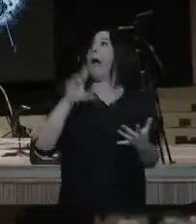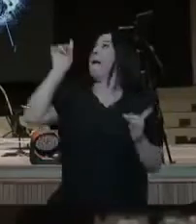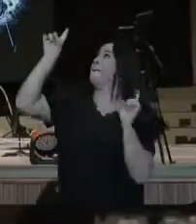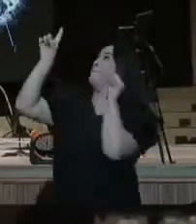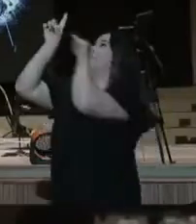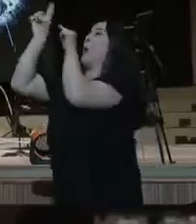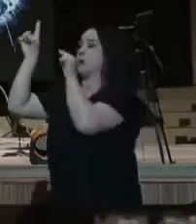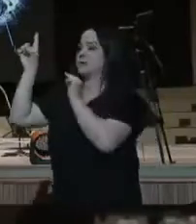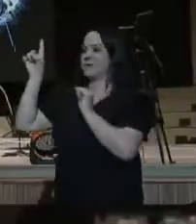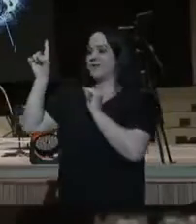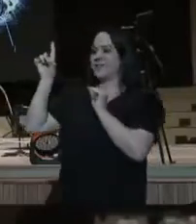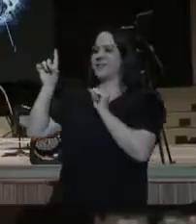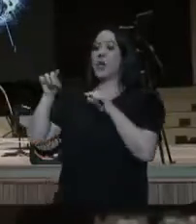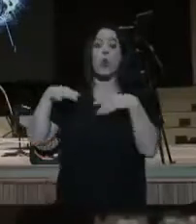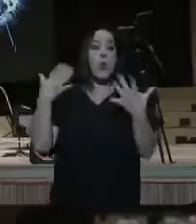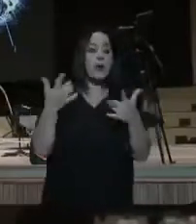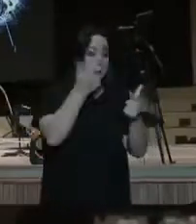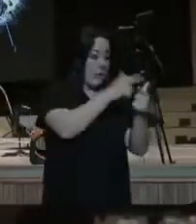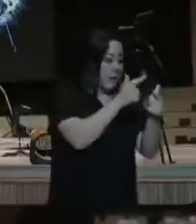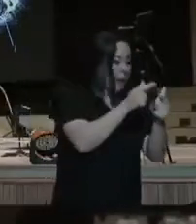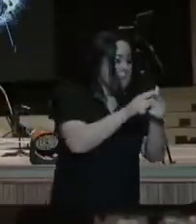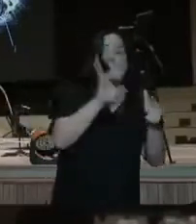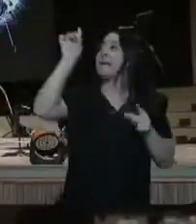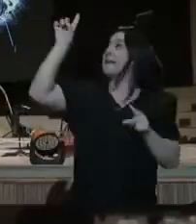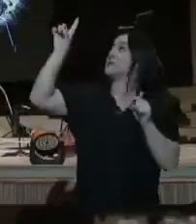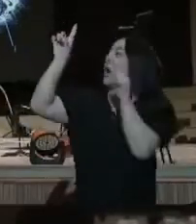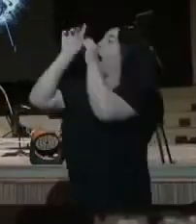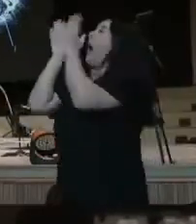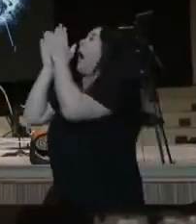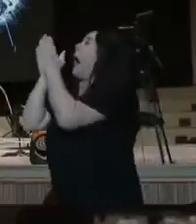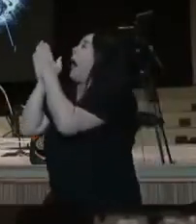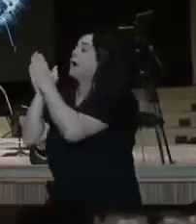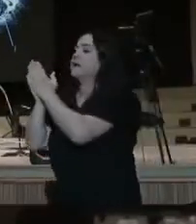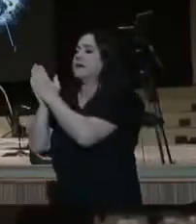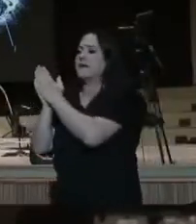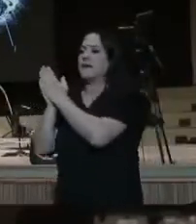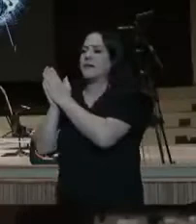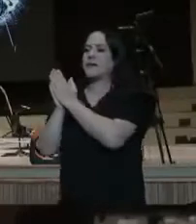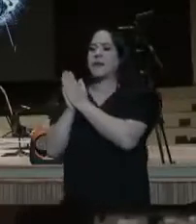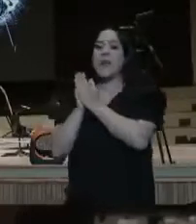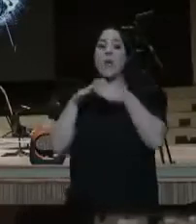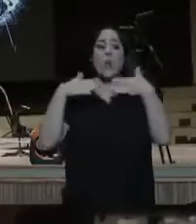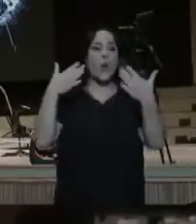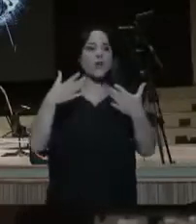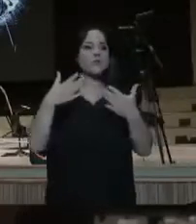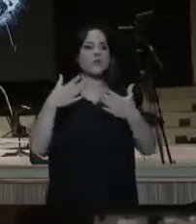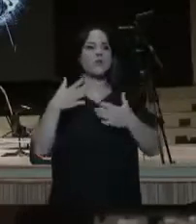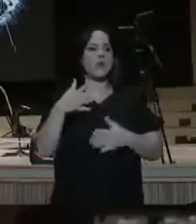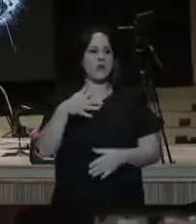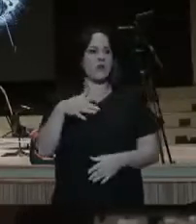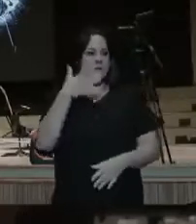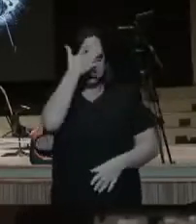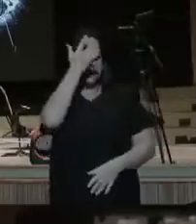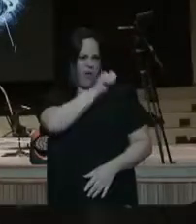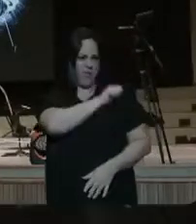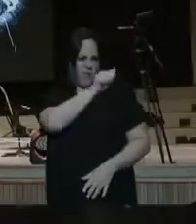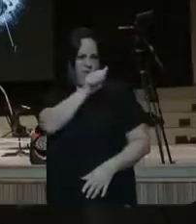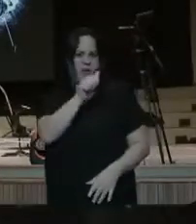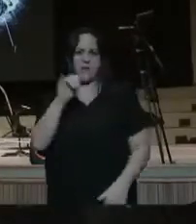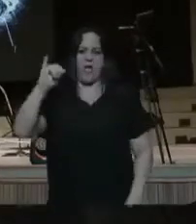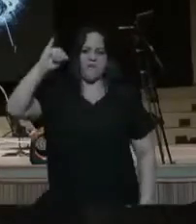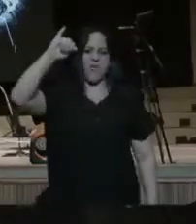quando a coisa dá errado a gente hora né diz que ninguém é ateu quando o avião está passando a turbulência